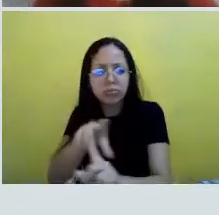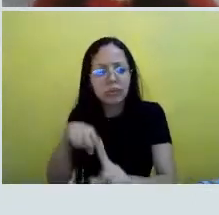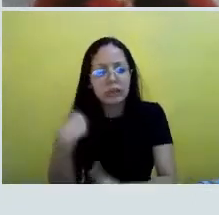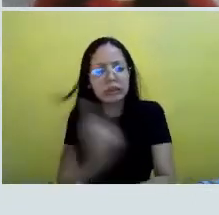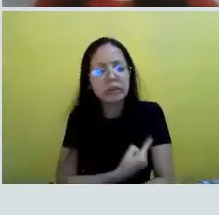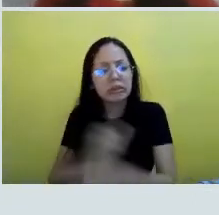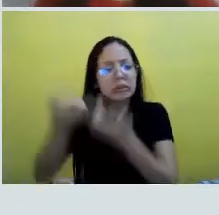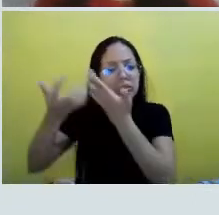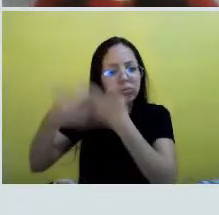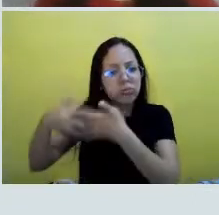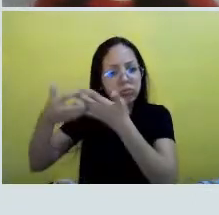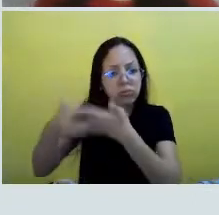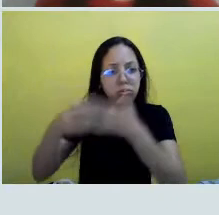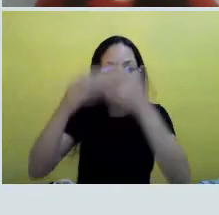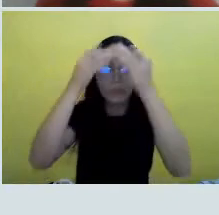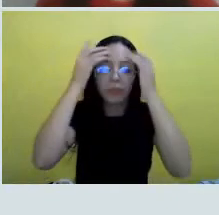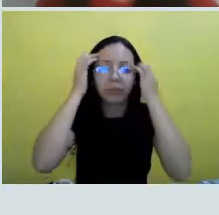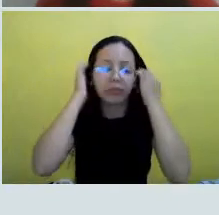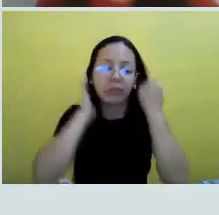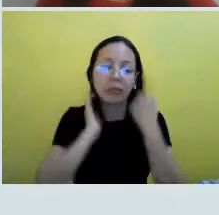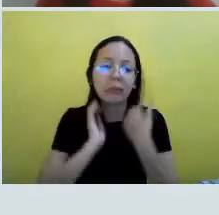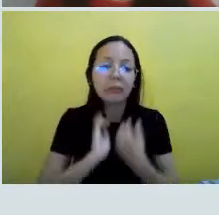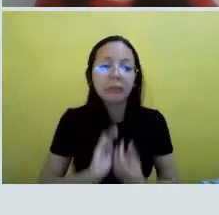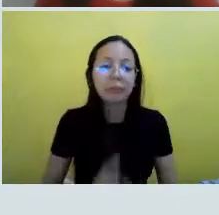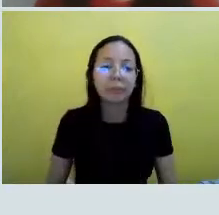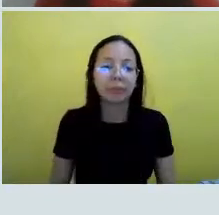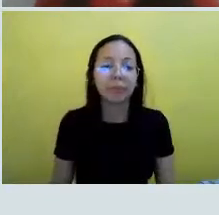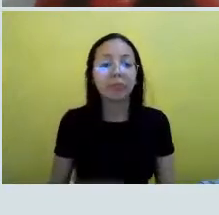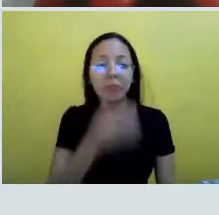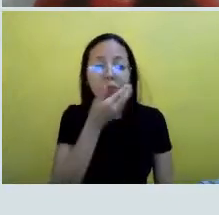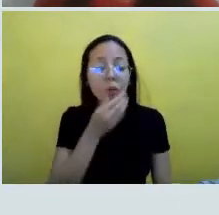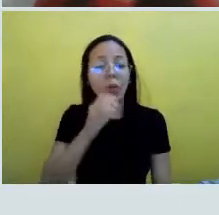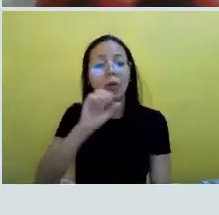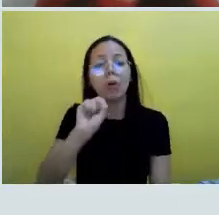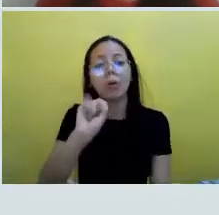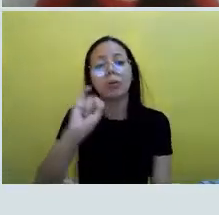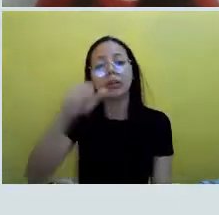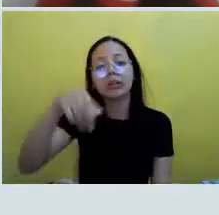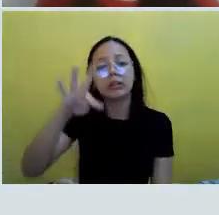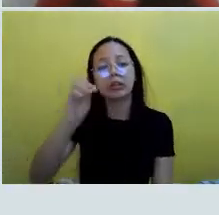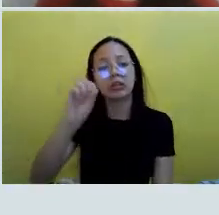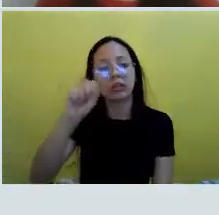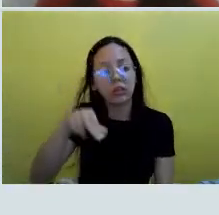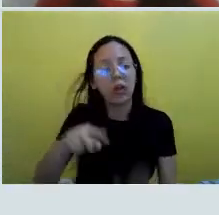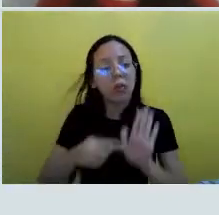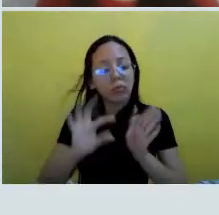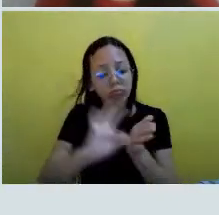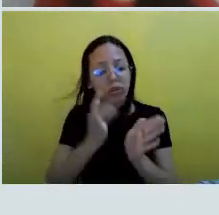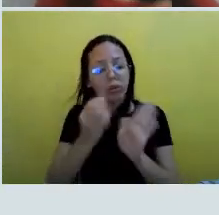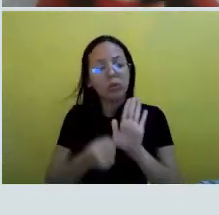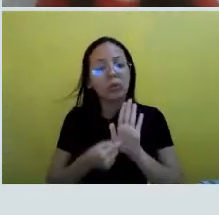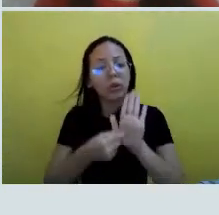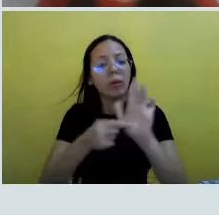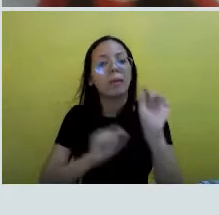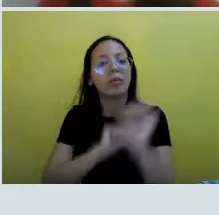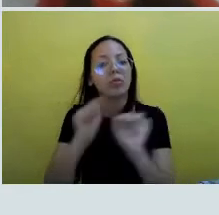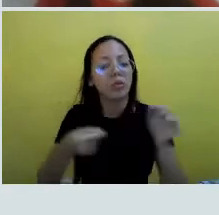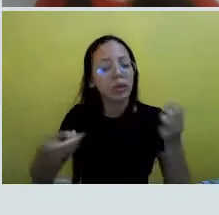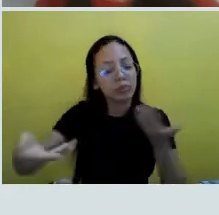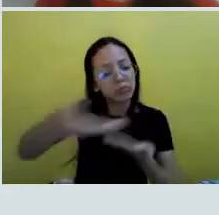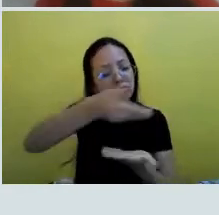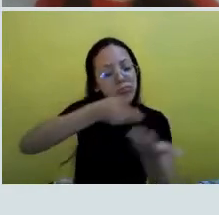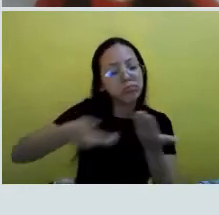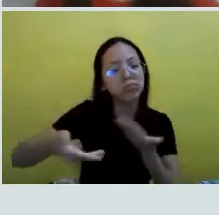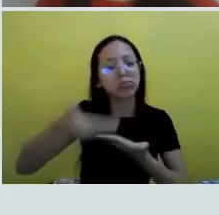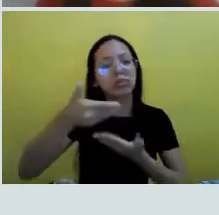E Saint-Simon também traz essa questão dos novos dirigentes, que é justamente essa troca de quem vai